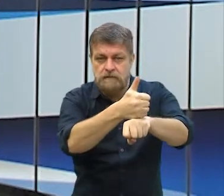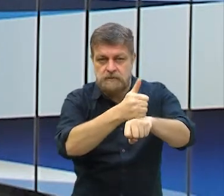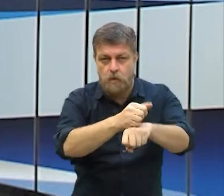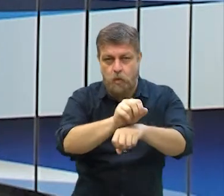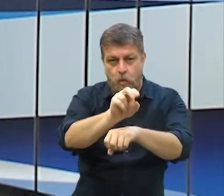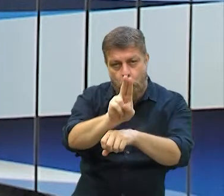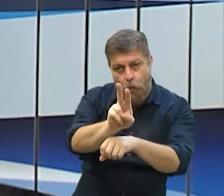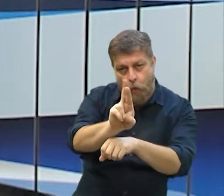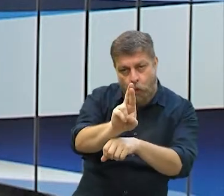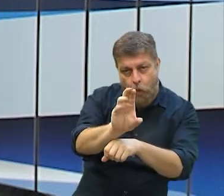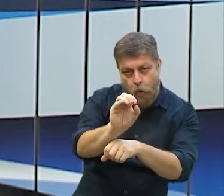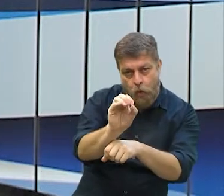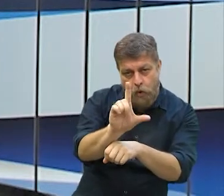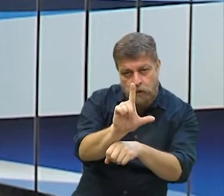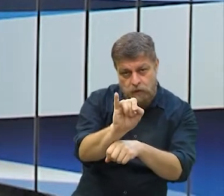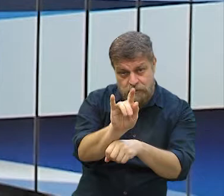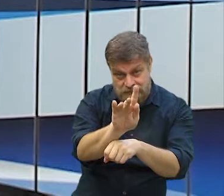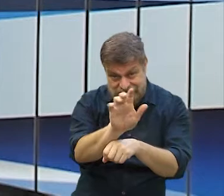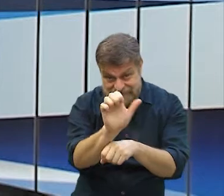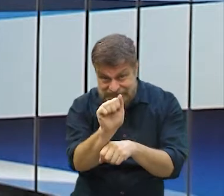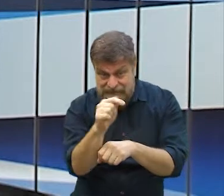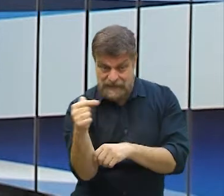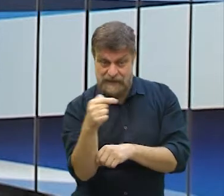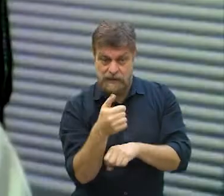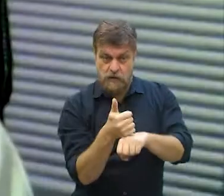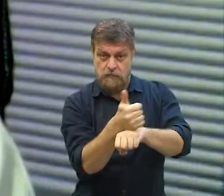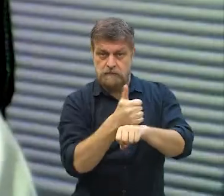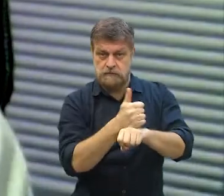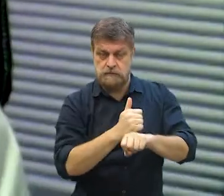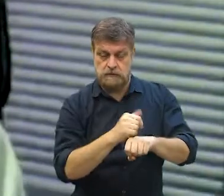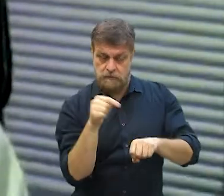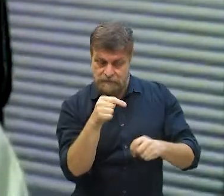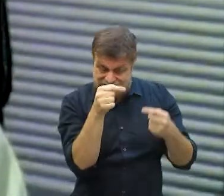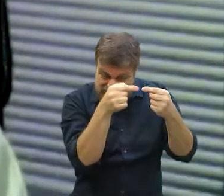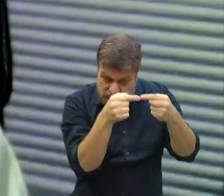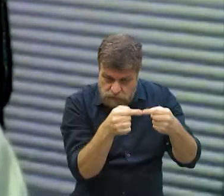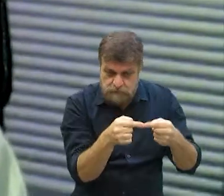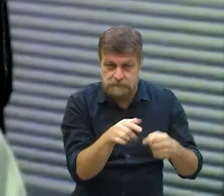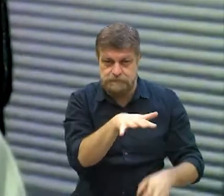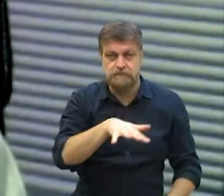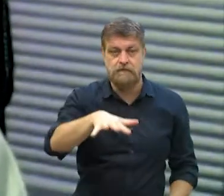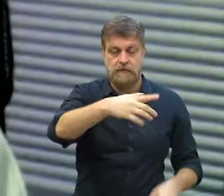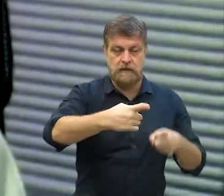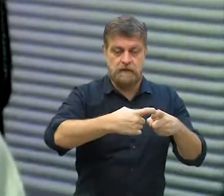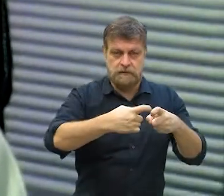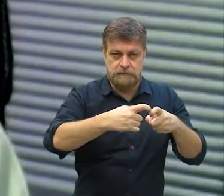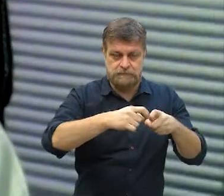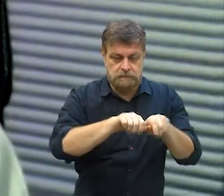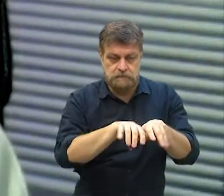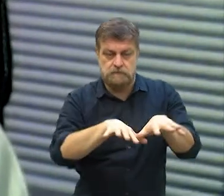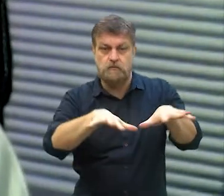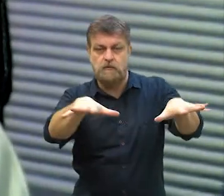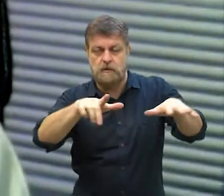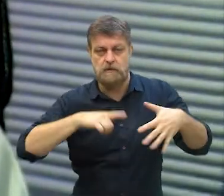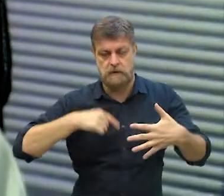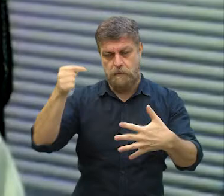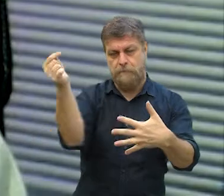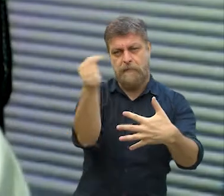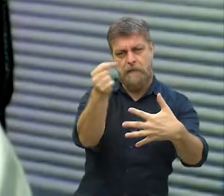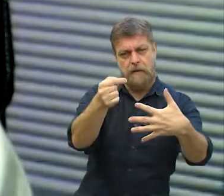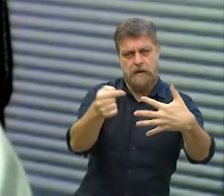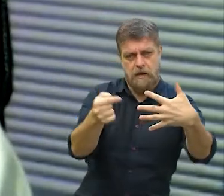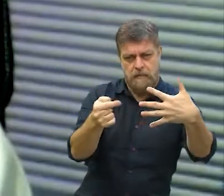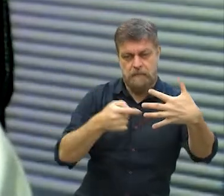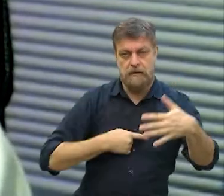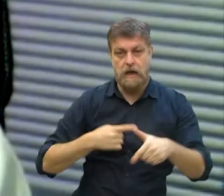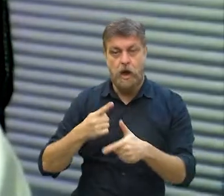o especialista para poder analisar a próstata? Sim, a urologia ela é uma especialidade bem ampla, né? Ela aborda